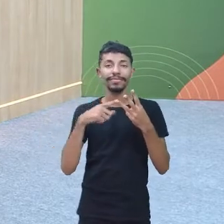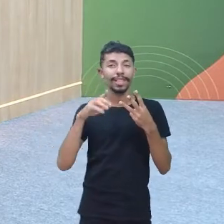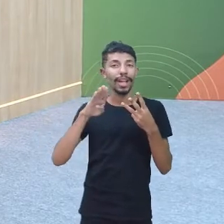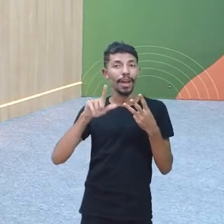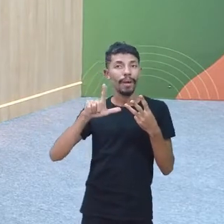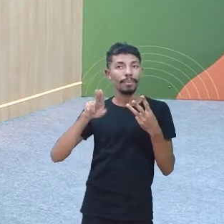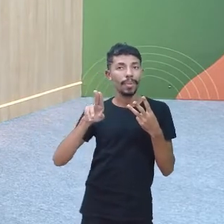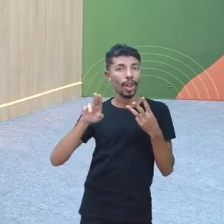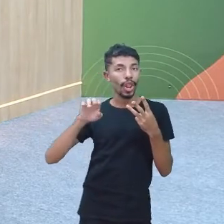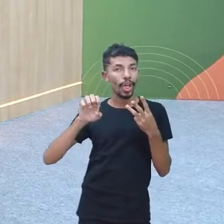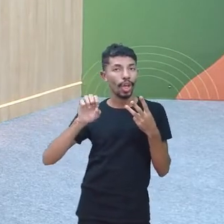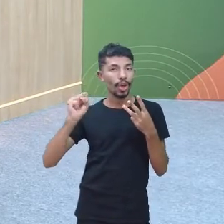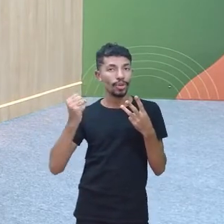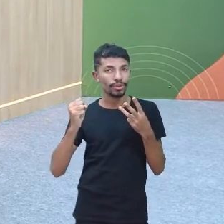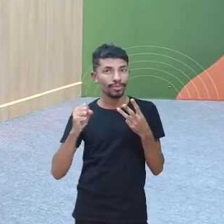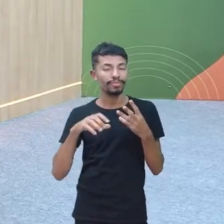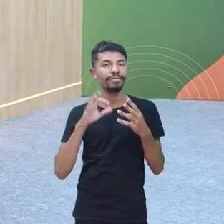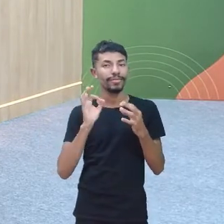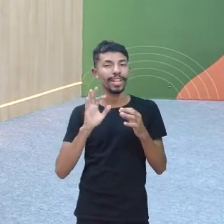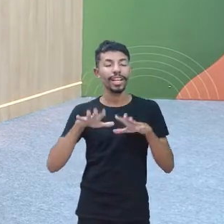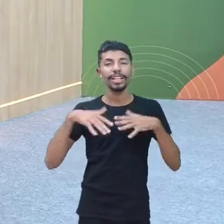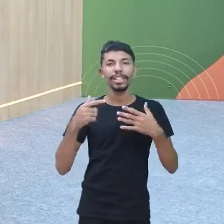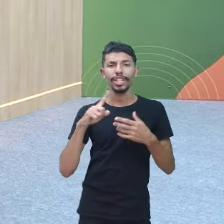das principais